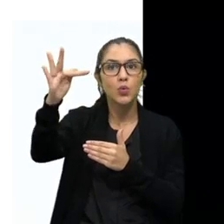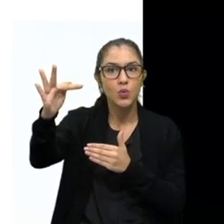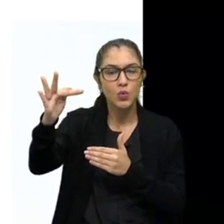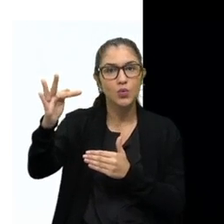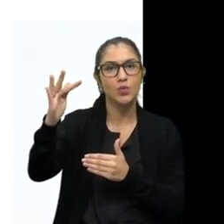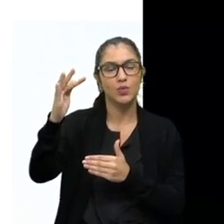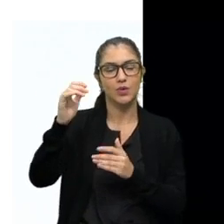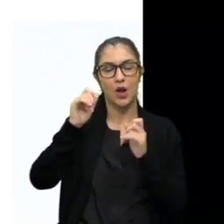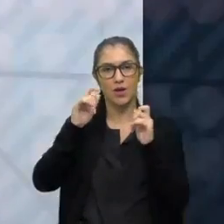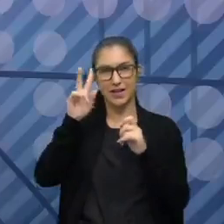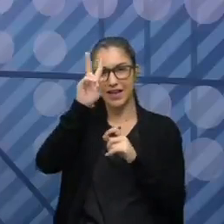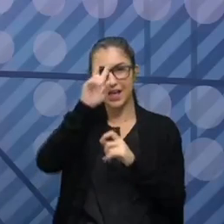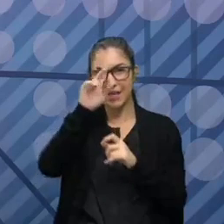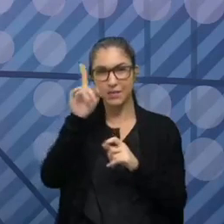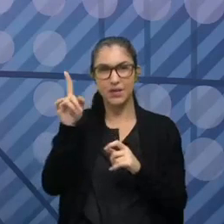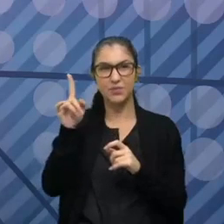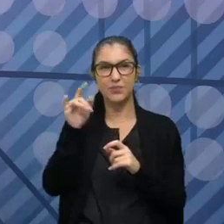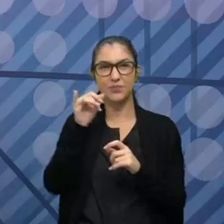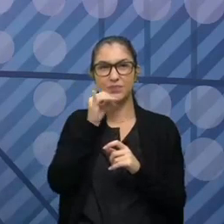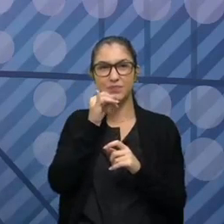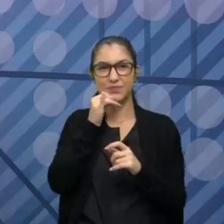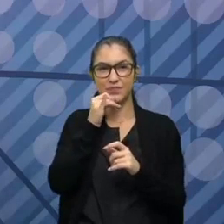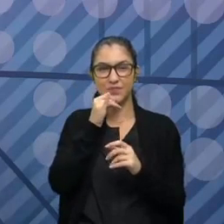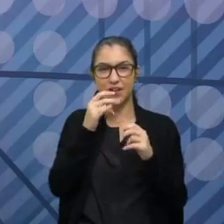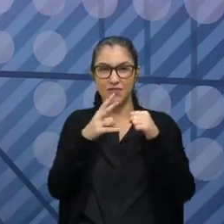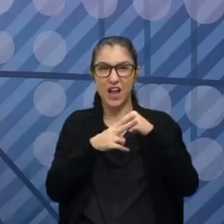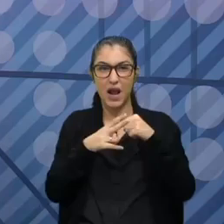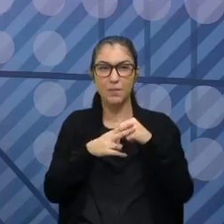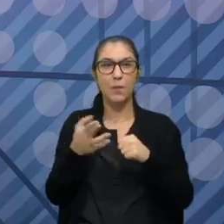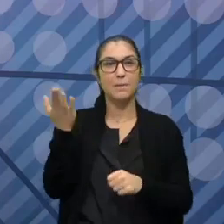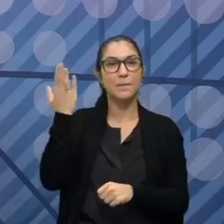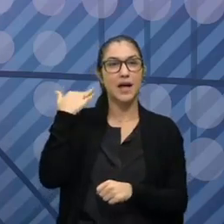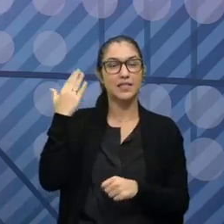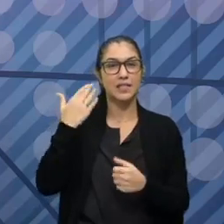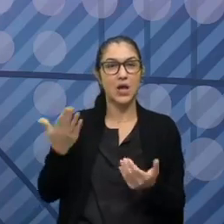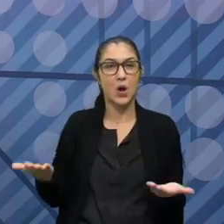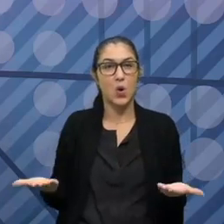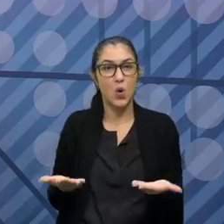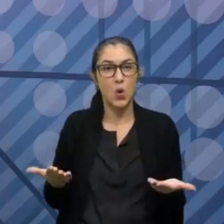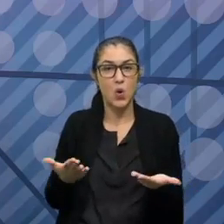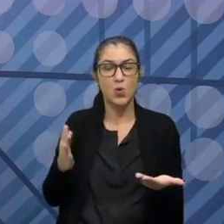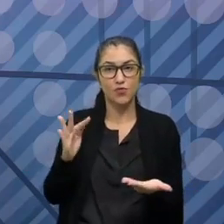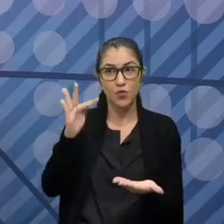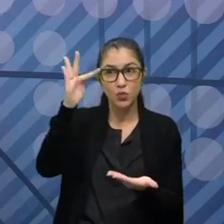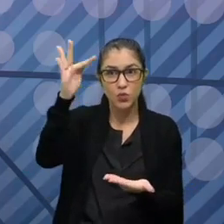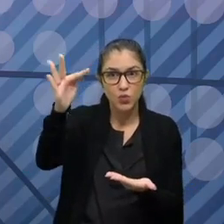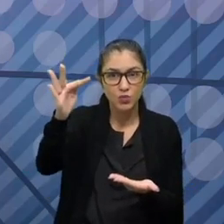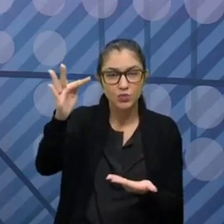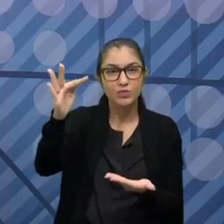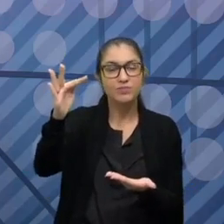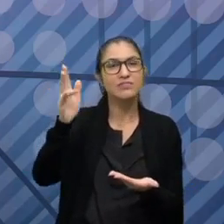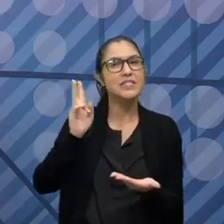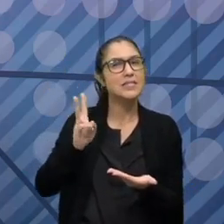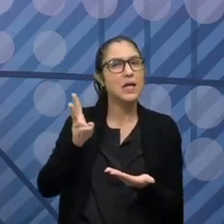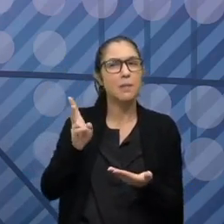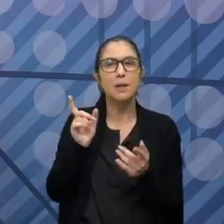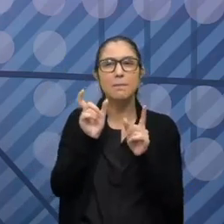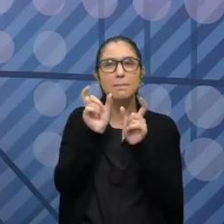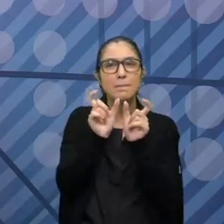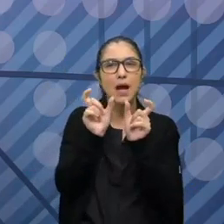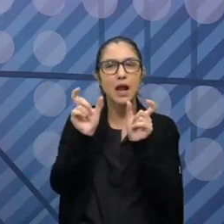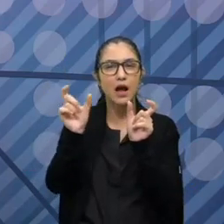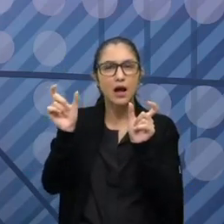como nós fizemos essas pontuações nos verbos? Passado, agora, futuro, que é sempre a mesma palavra